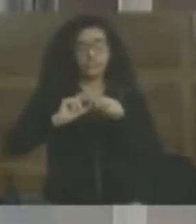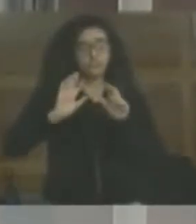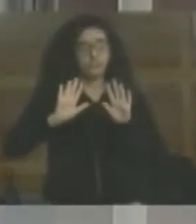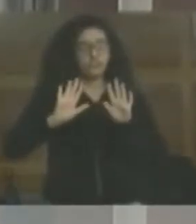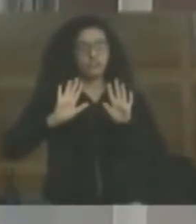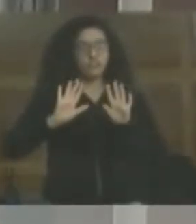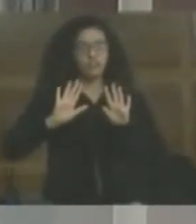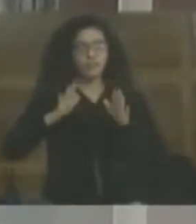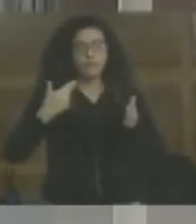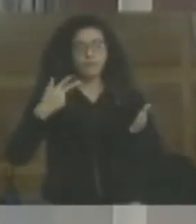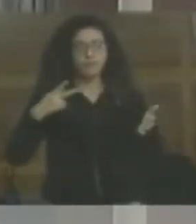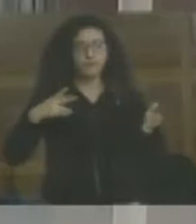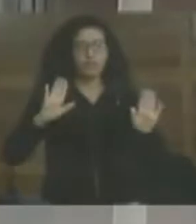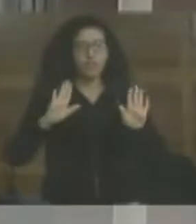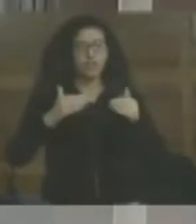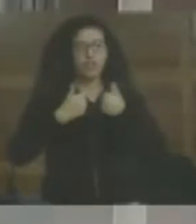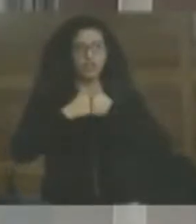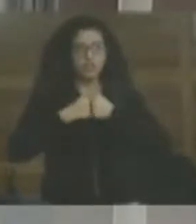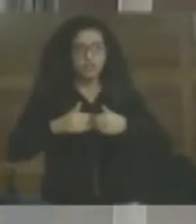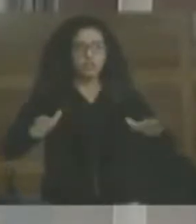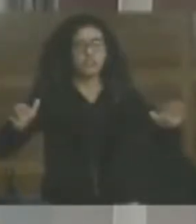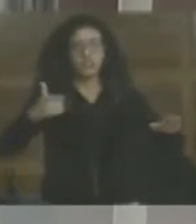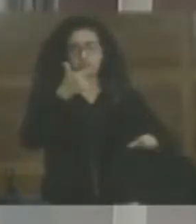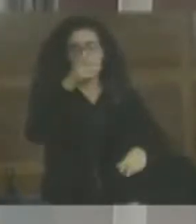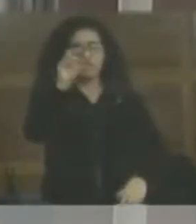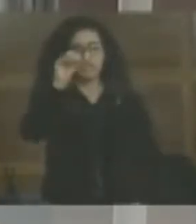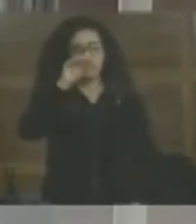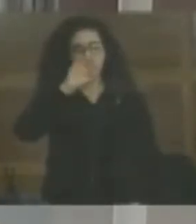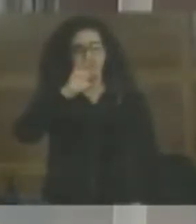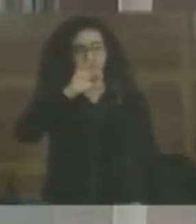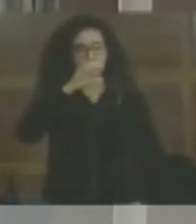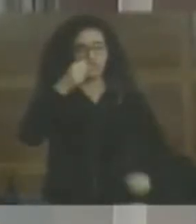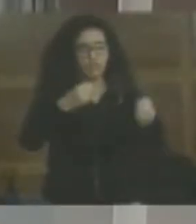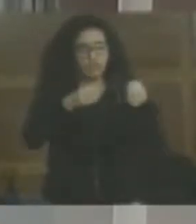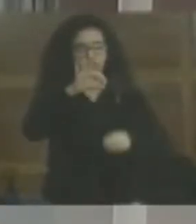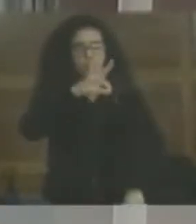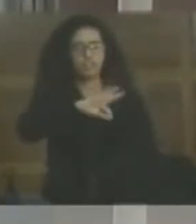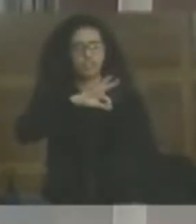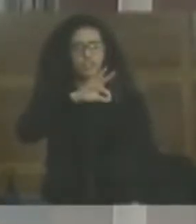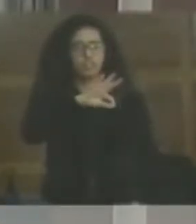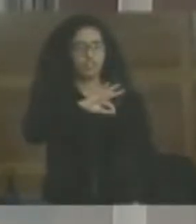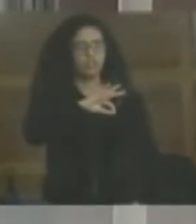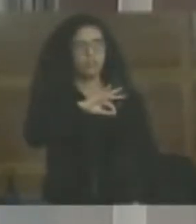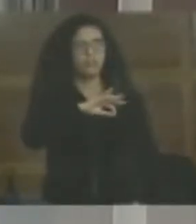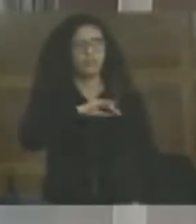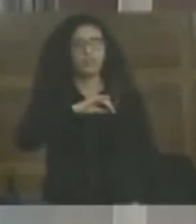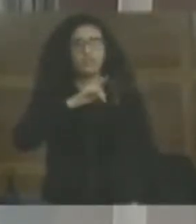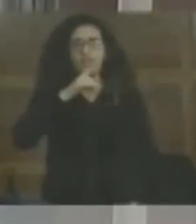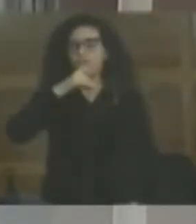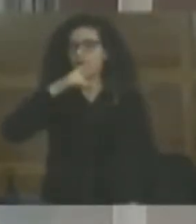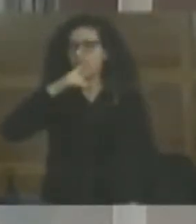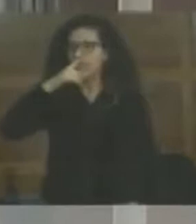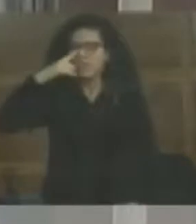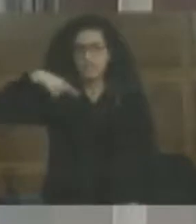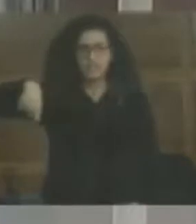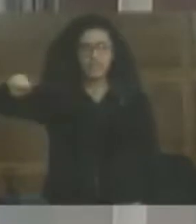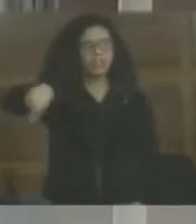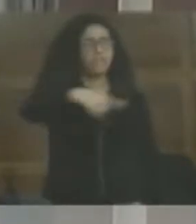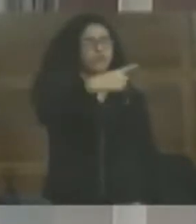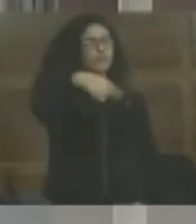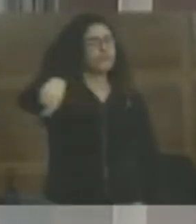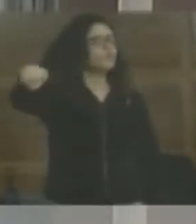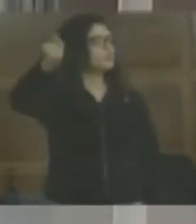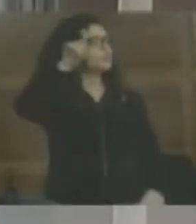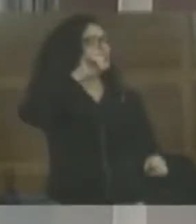20 viaturas realmente para cuidar da nossa cidade como um todo, rodando as escolas, dando segurança para as crianças,